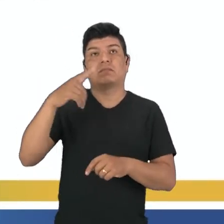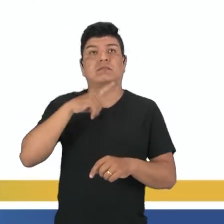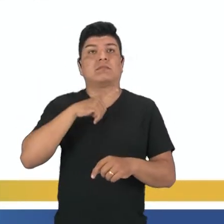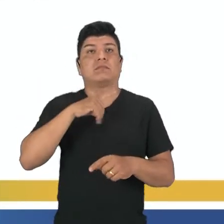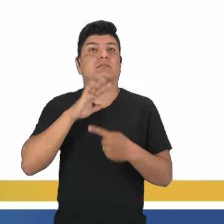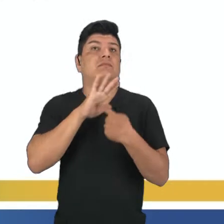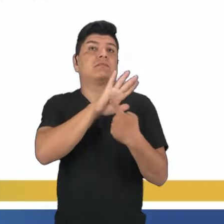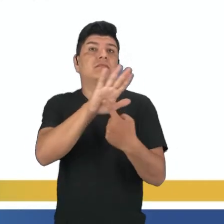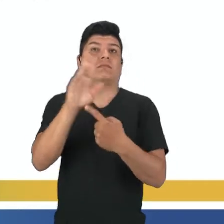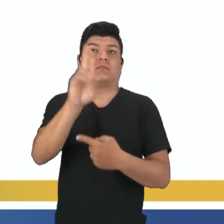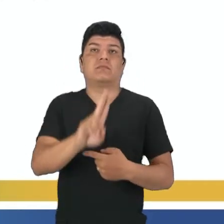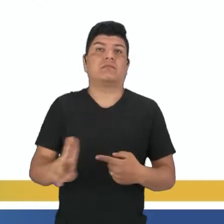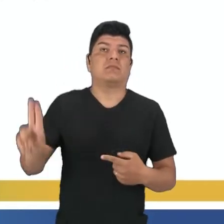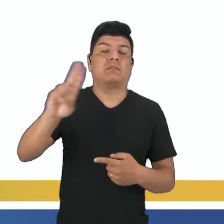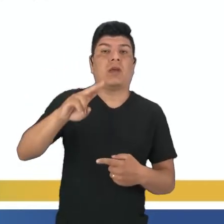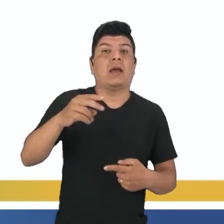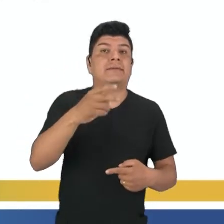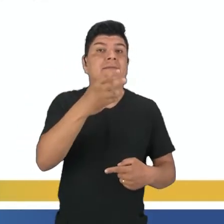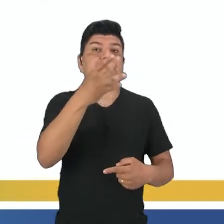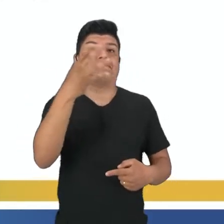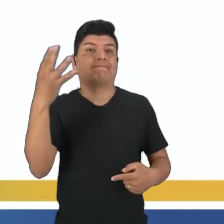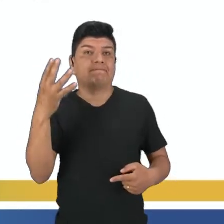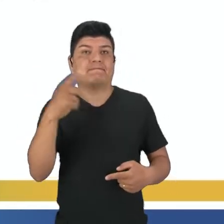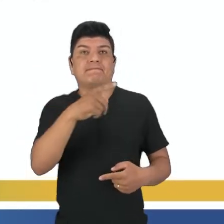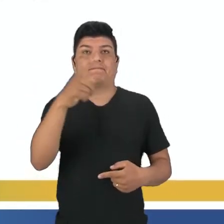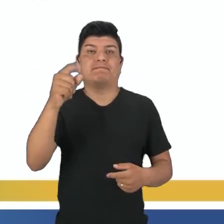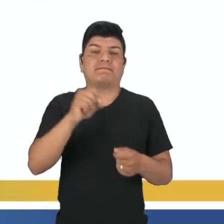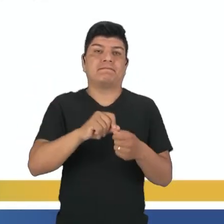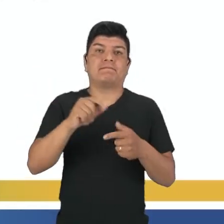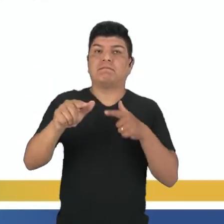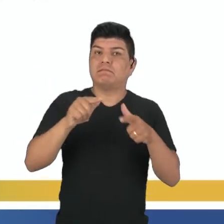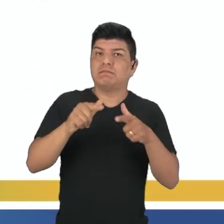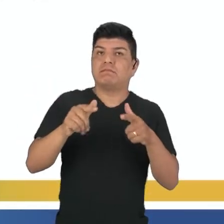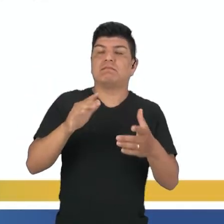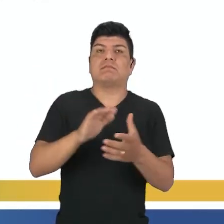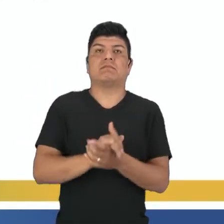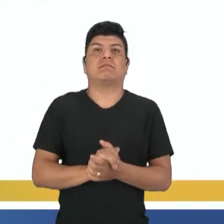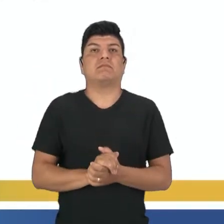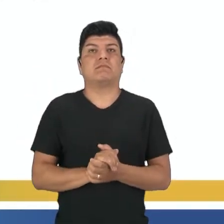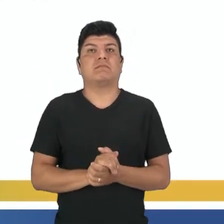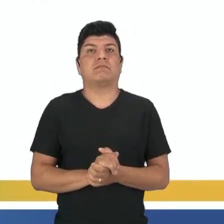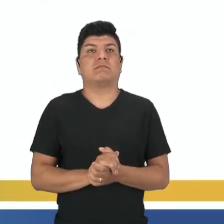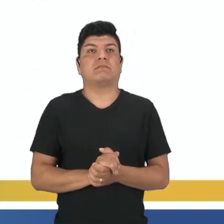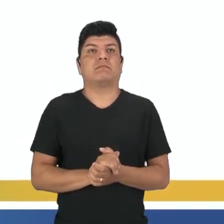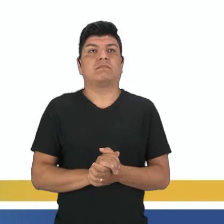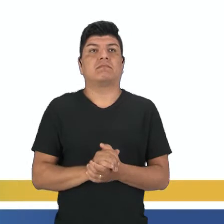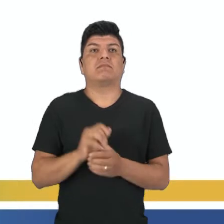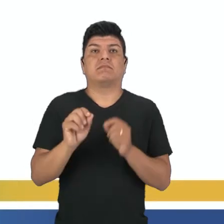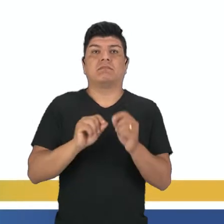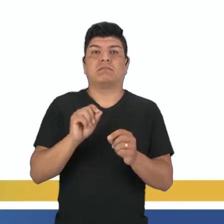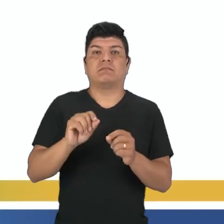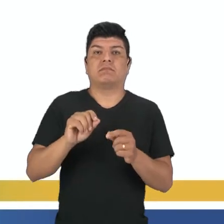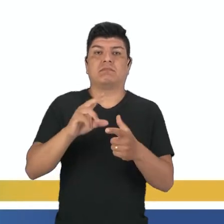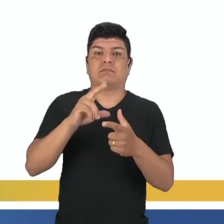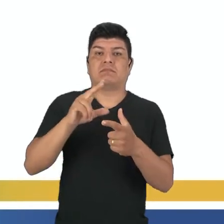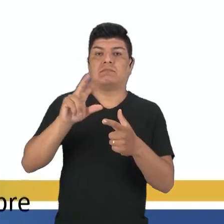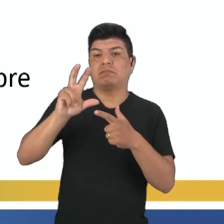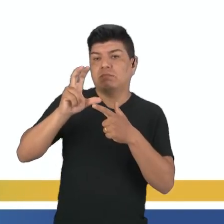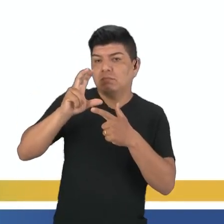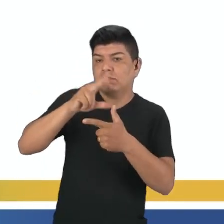que para expressar a quantidade de vezes que você desenvolve uma atividade, tá, galerinha? Então, isso é chamado de advérbios de